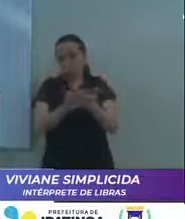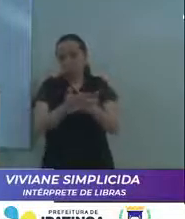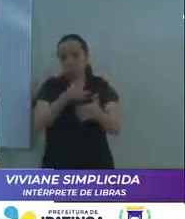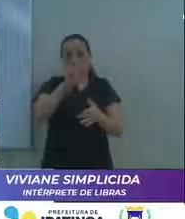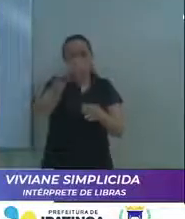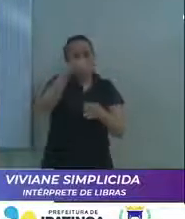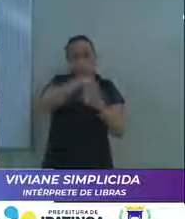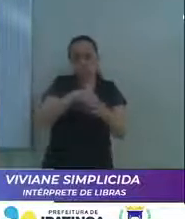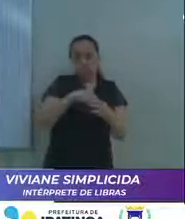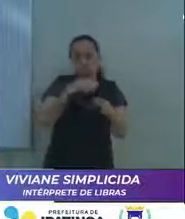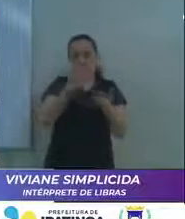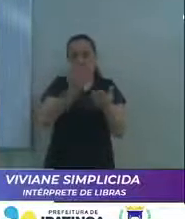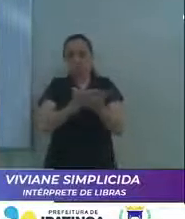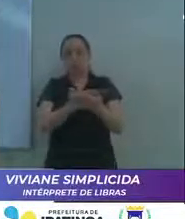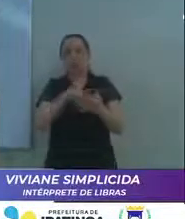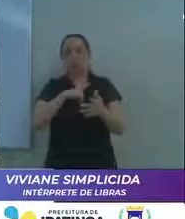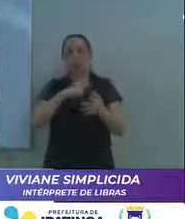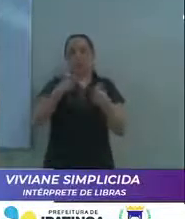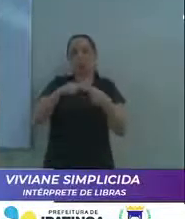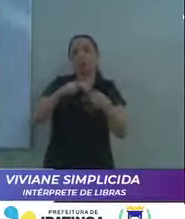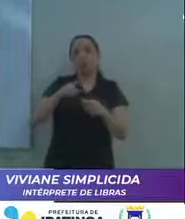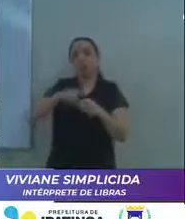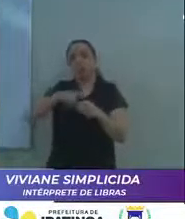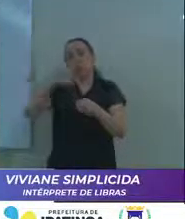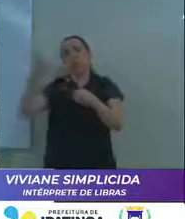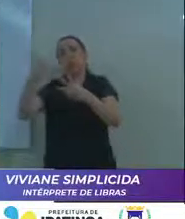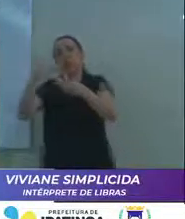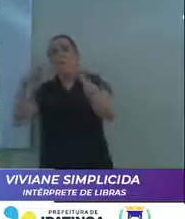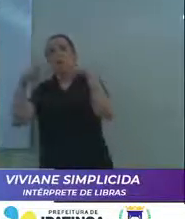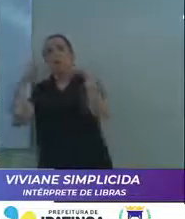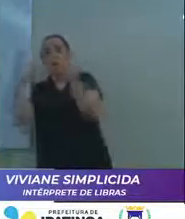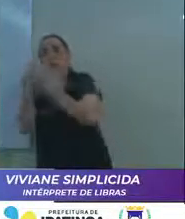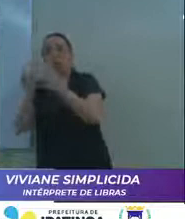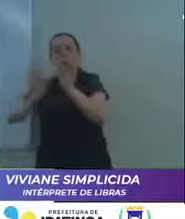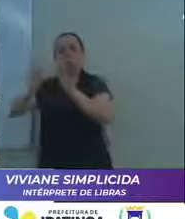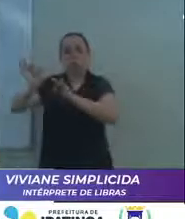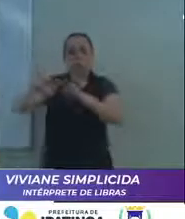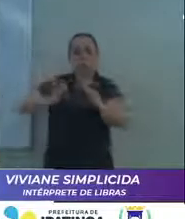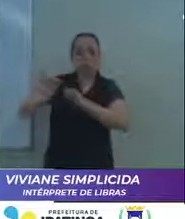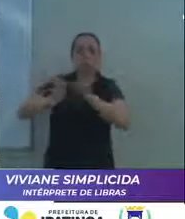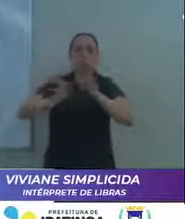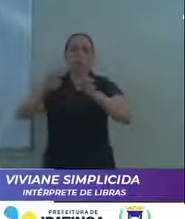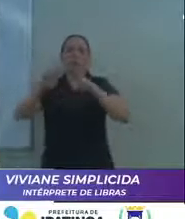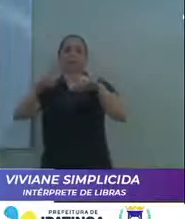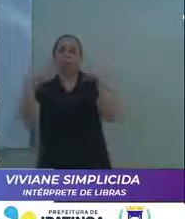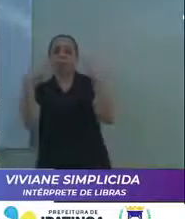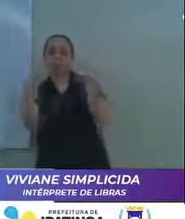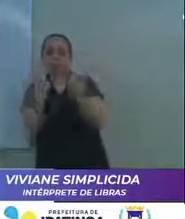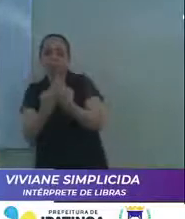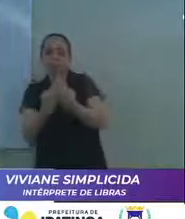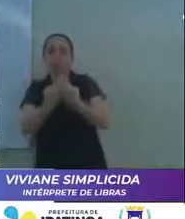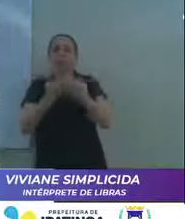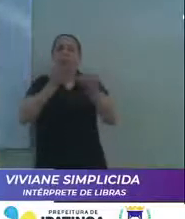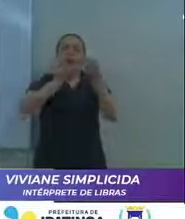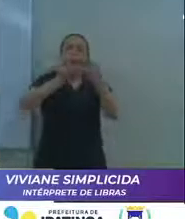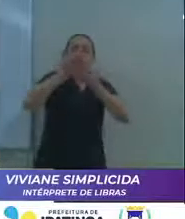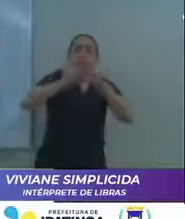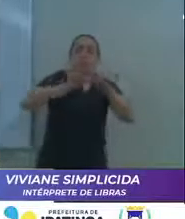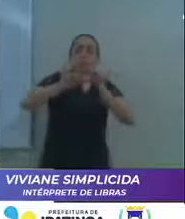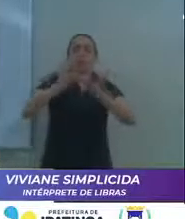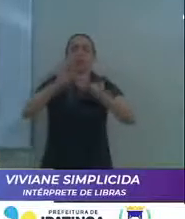gente reuniões extra classe, reuniões de planejamento, né? Então, a gente tem que utilizar a nossa